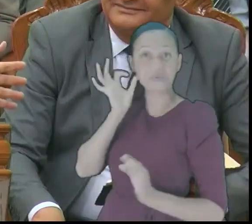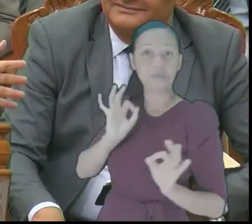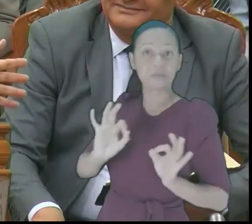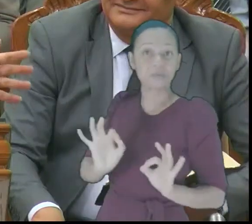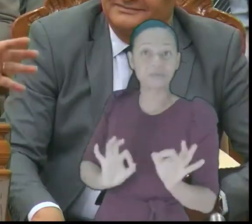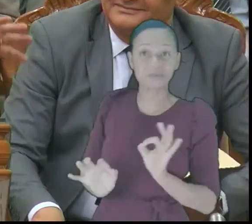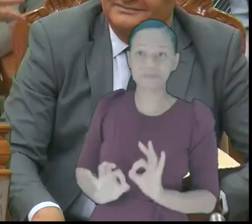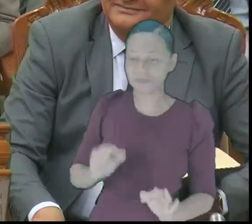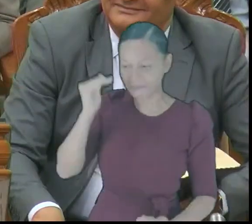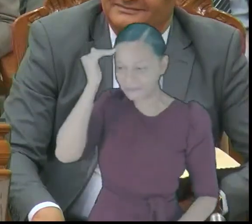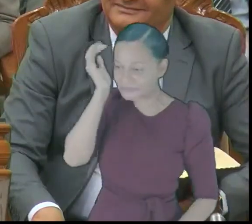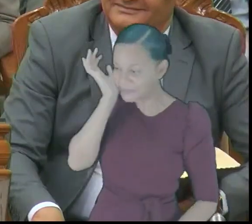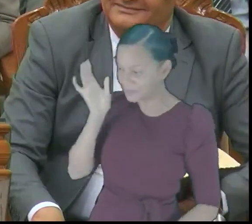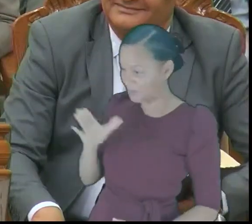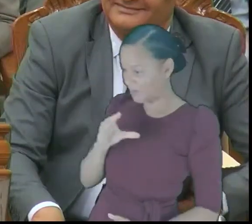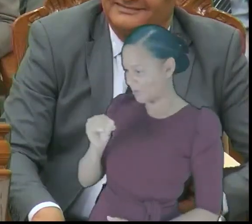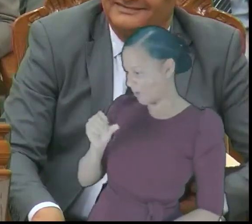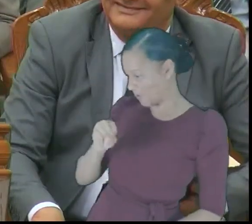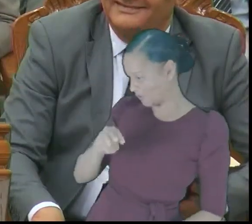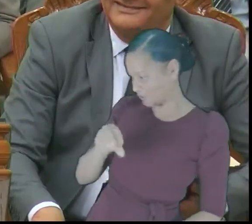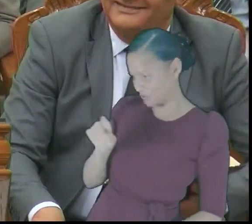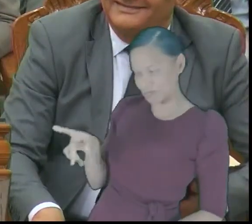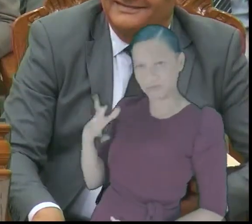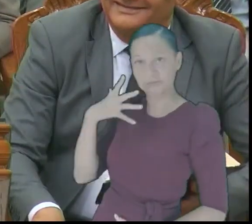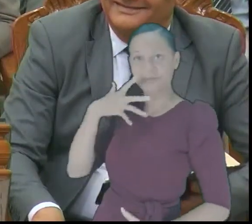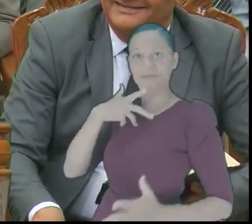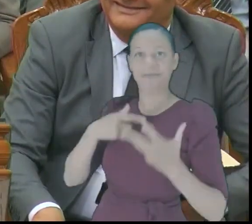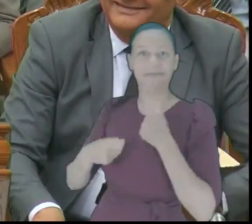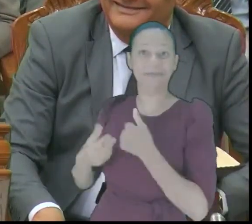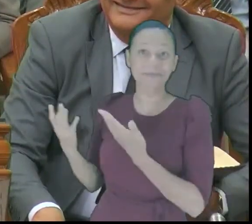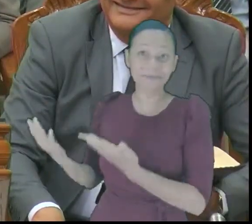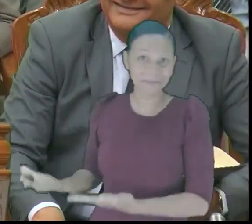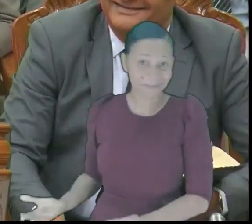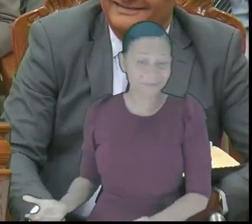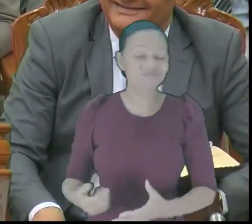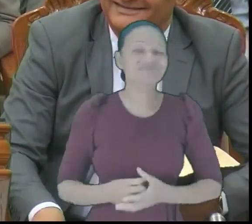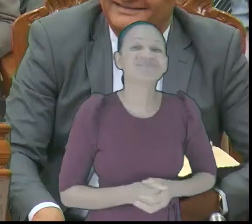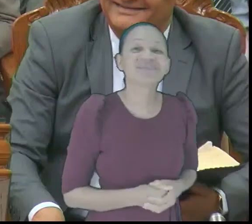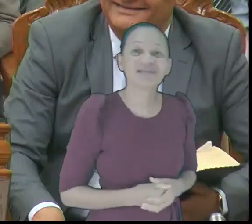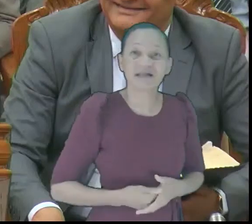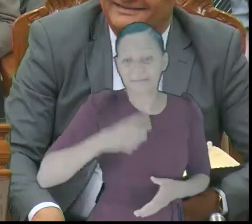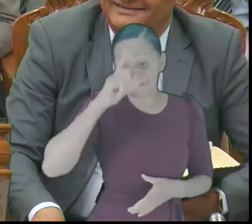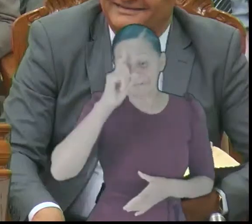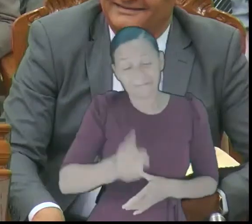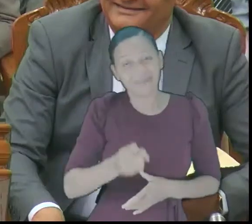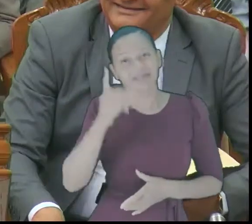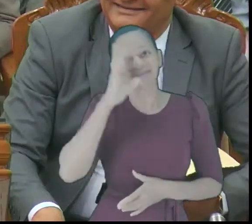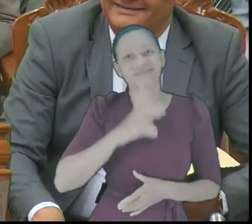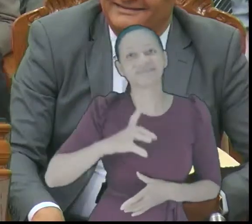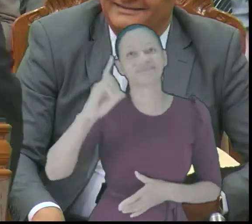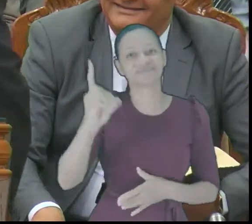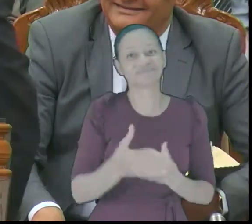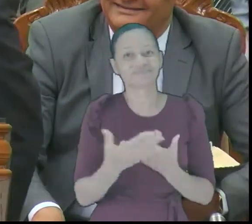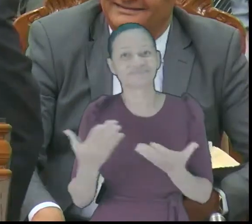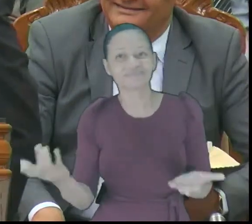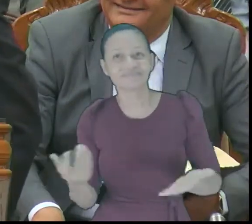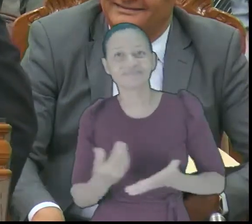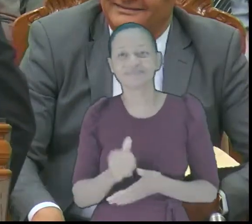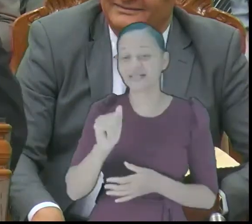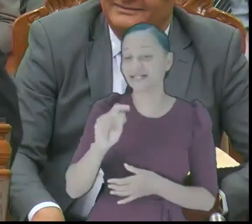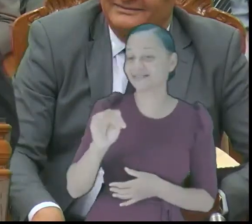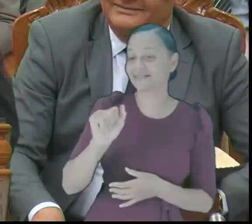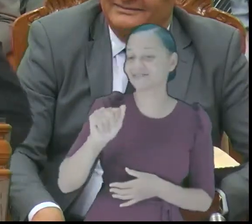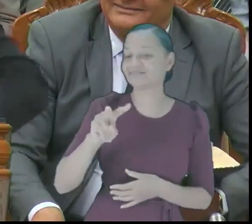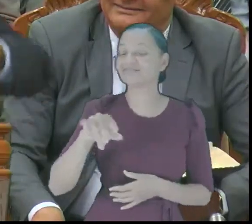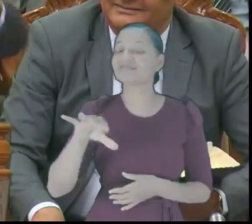anda? Parece o cosmos, glória a Deus. É mandamento de Deus, é para ataviar. A palavra atavio vem